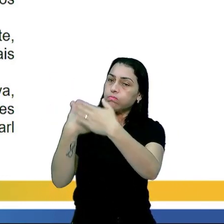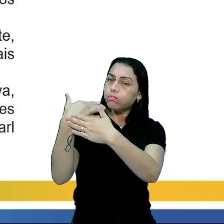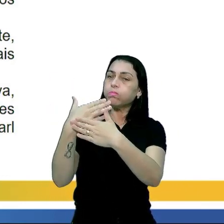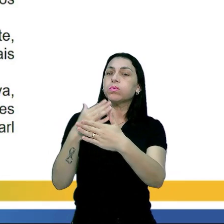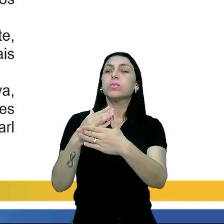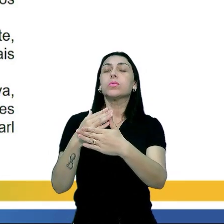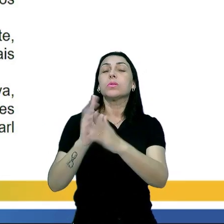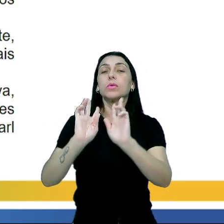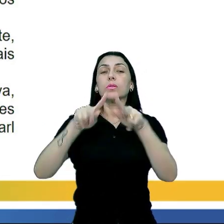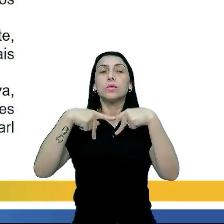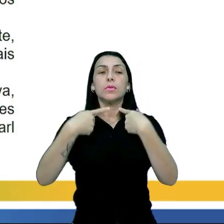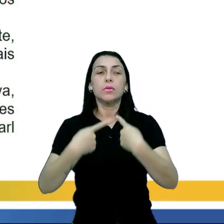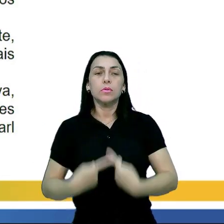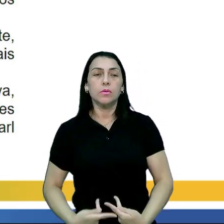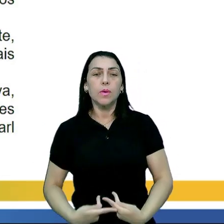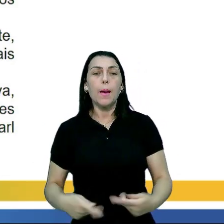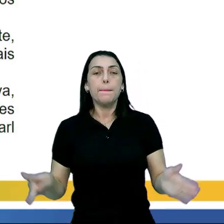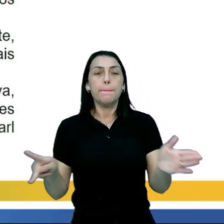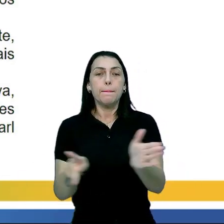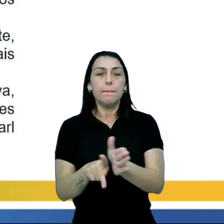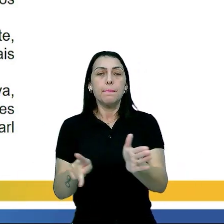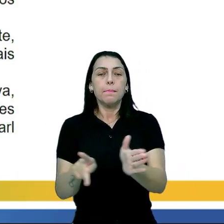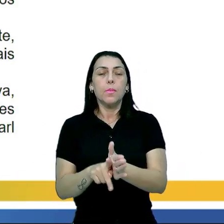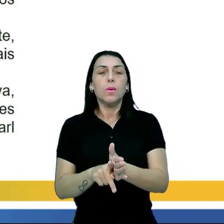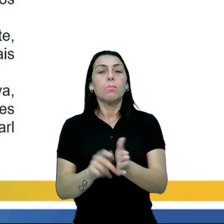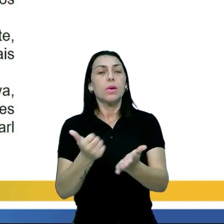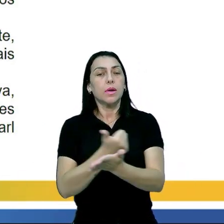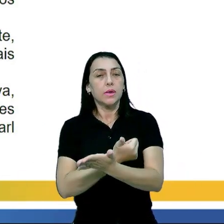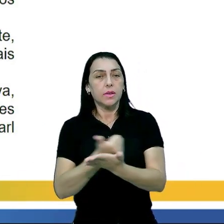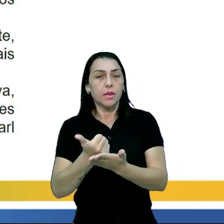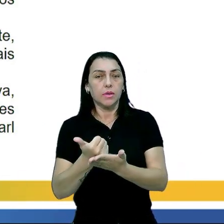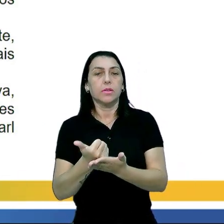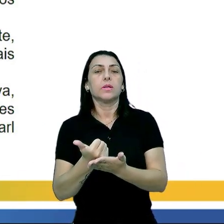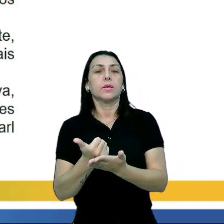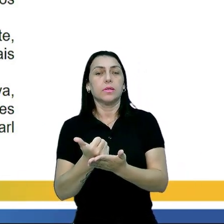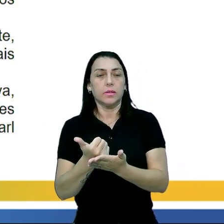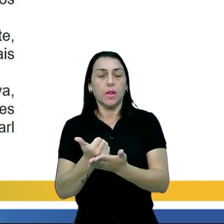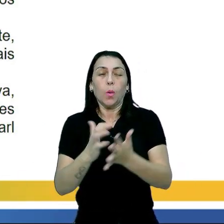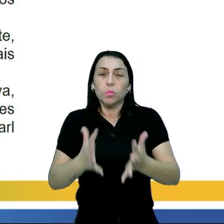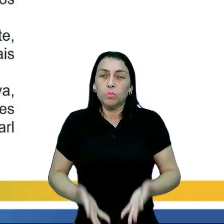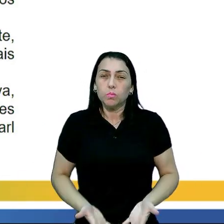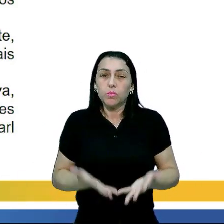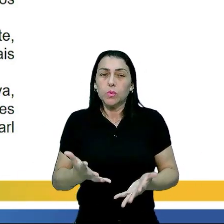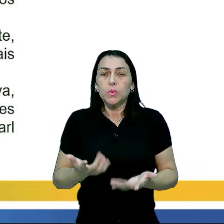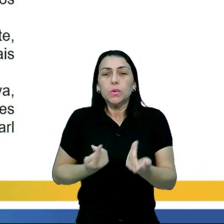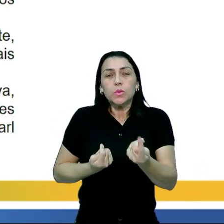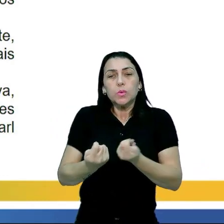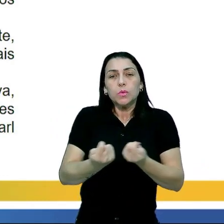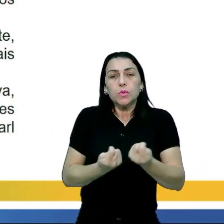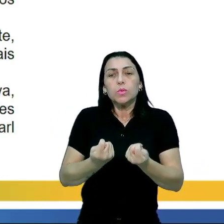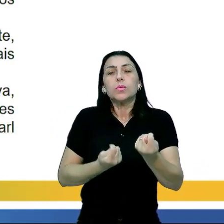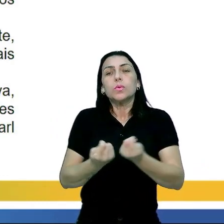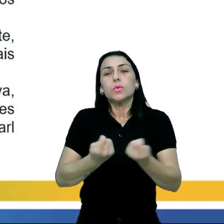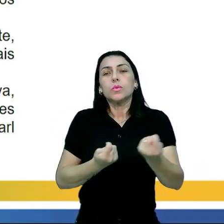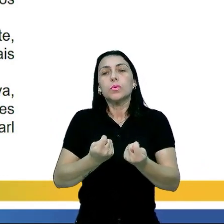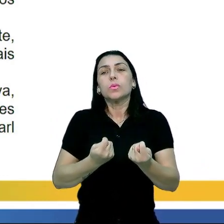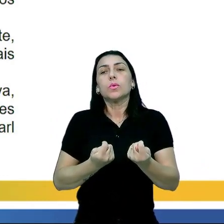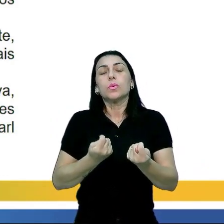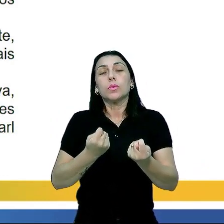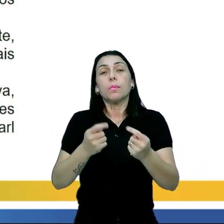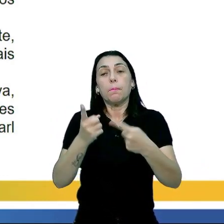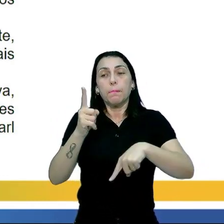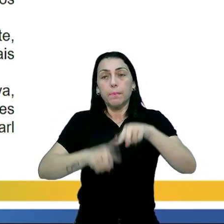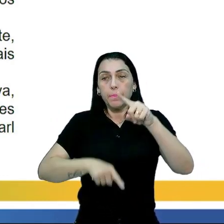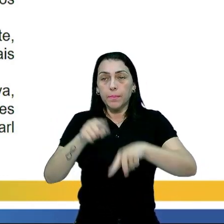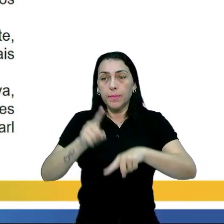Processo em que o ser humano, com sua própria ação, impulsiona, regula e controla seu